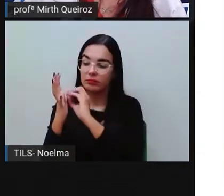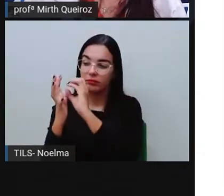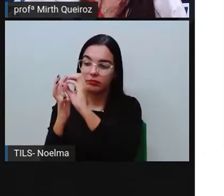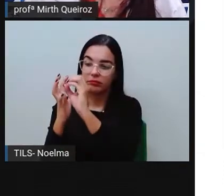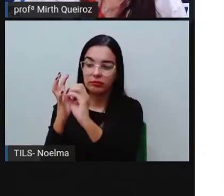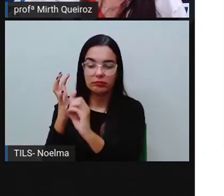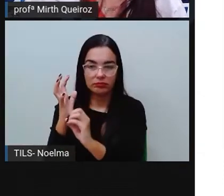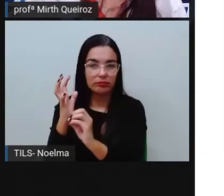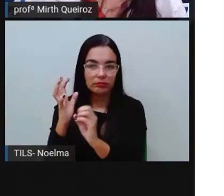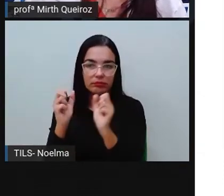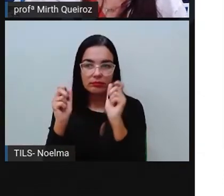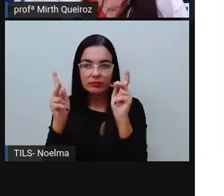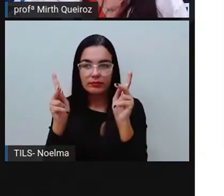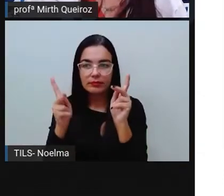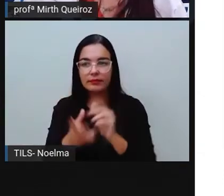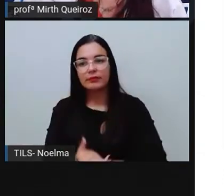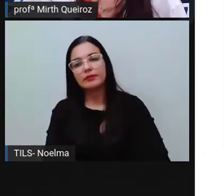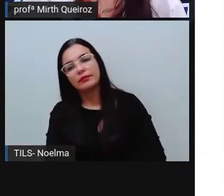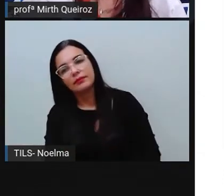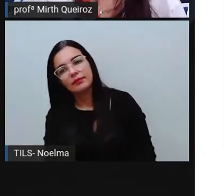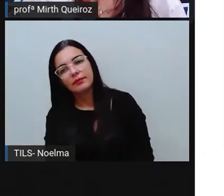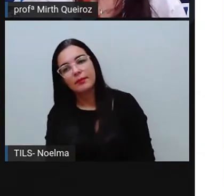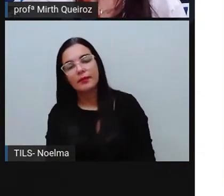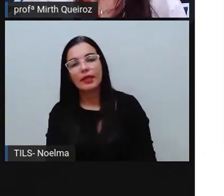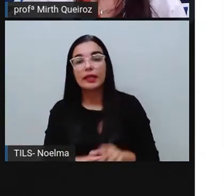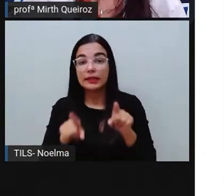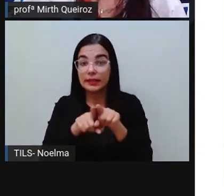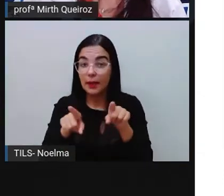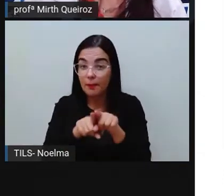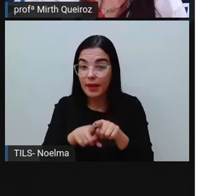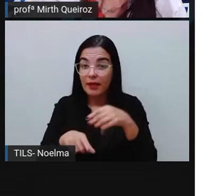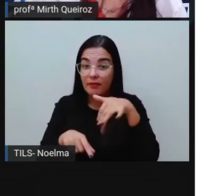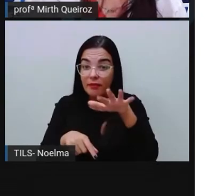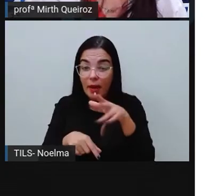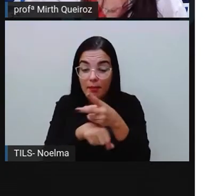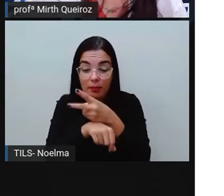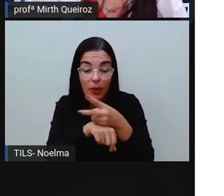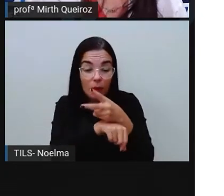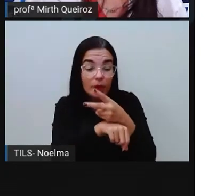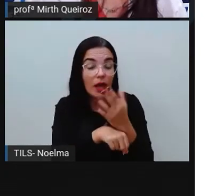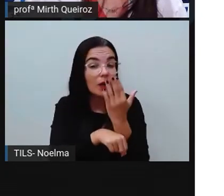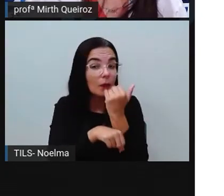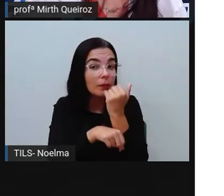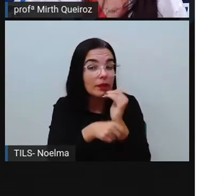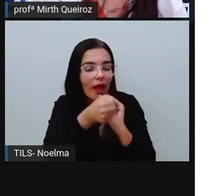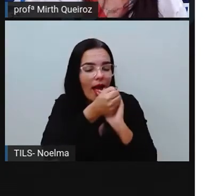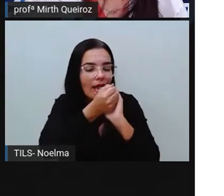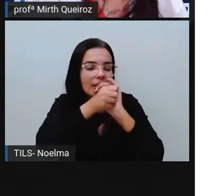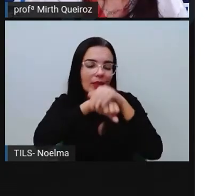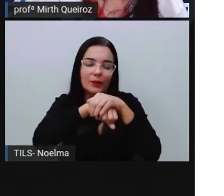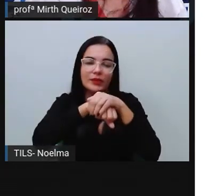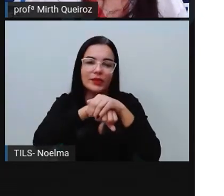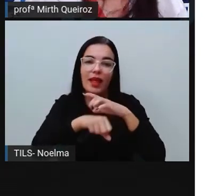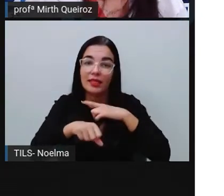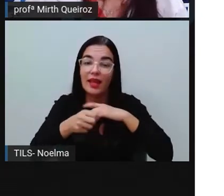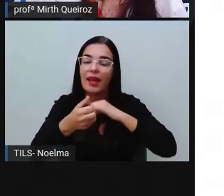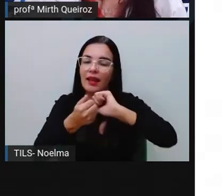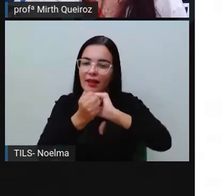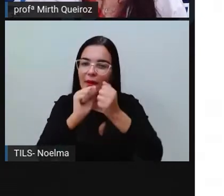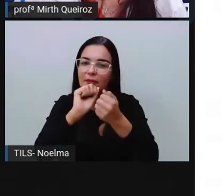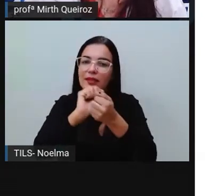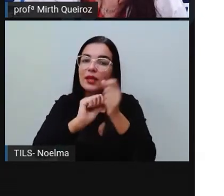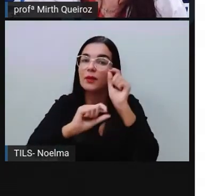né? E caça à noite, ou seja, ela tem algumas adaptações noturnas,